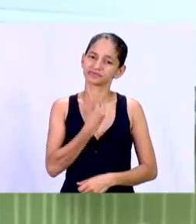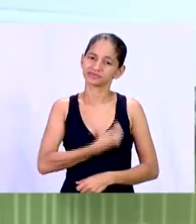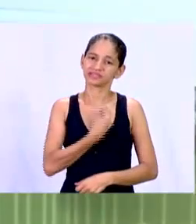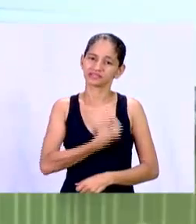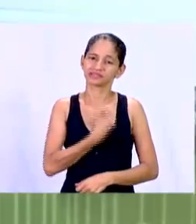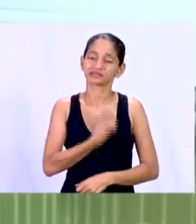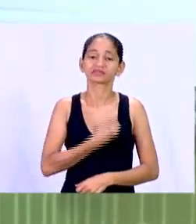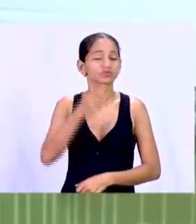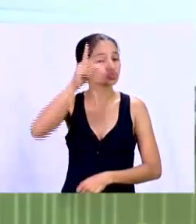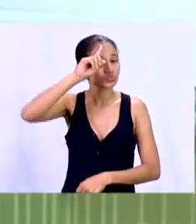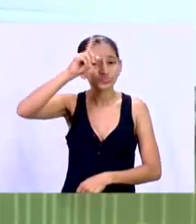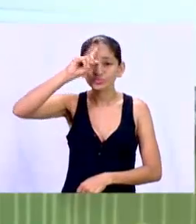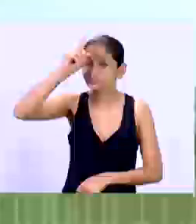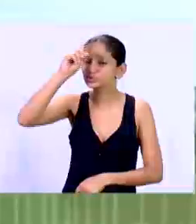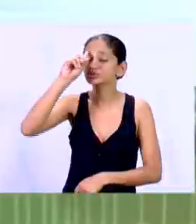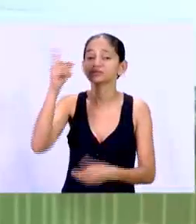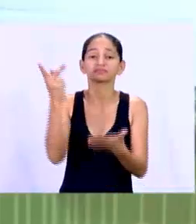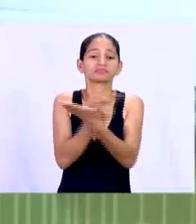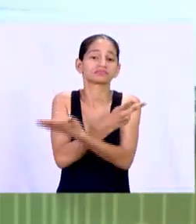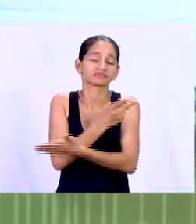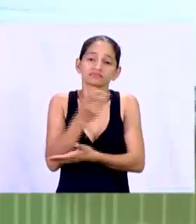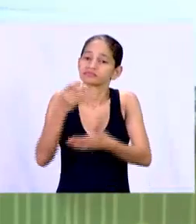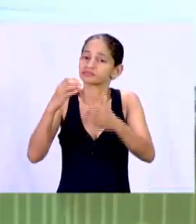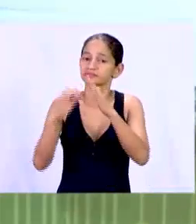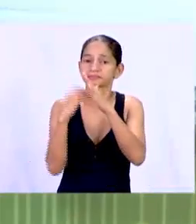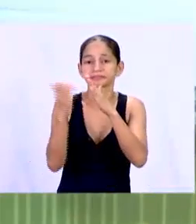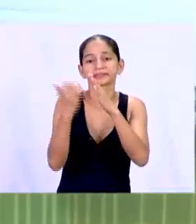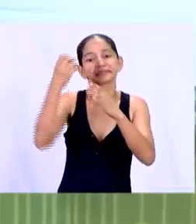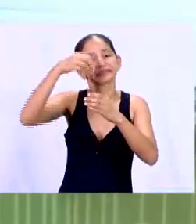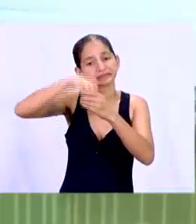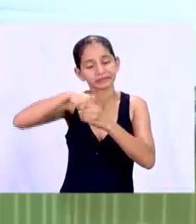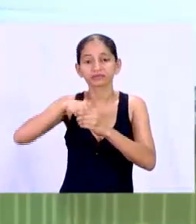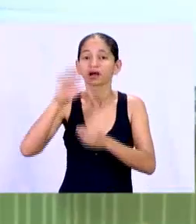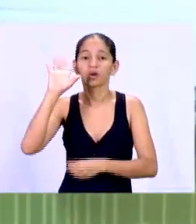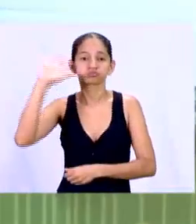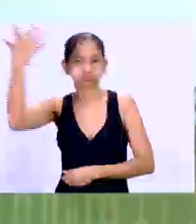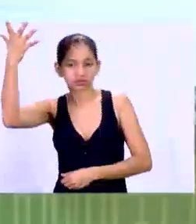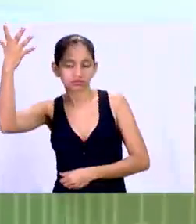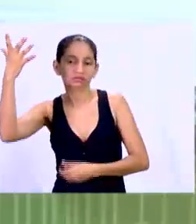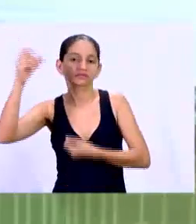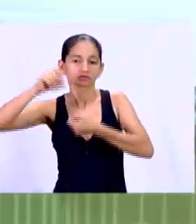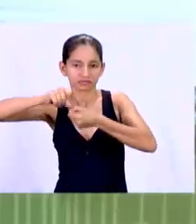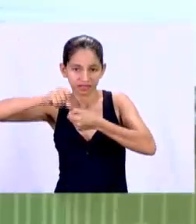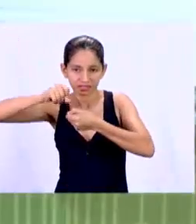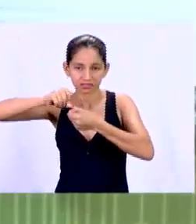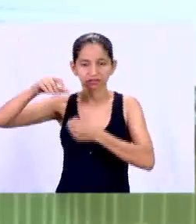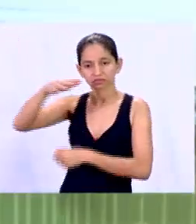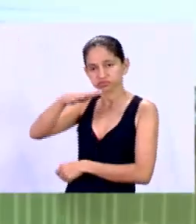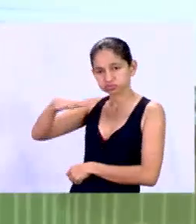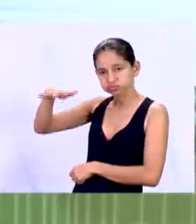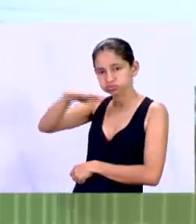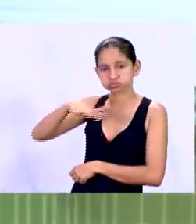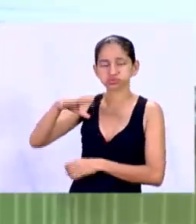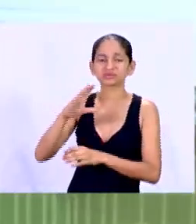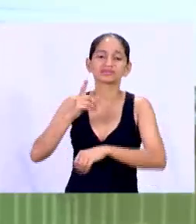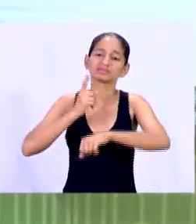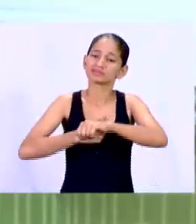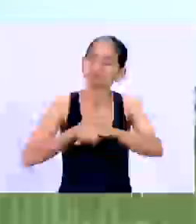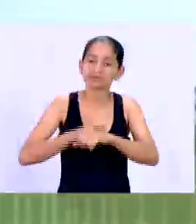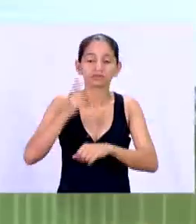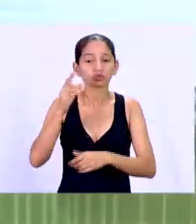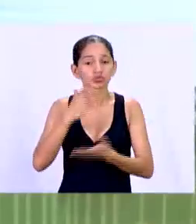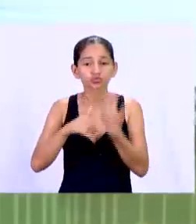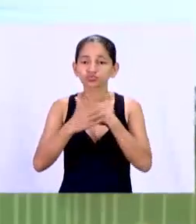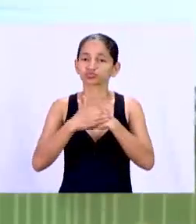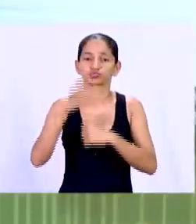ocorrem diariamente dentro de uma empresa, né? São decisões que estão sendo tomadas, como eu falei, toda decisão